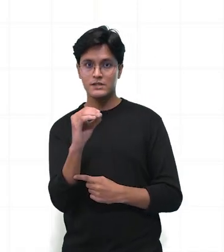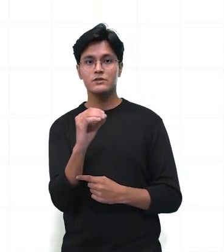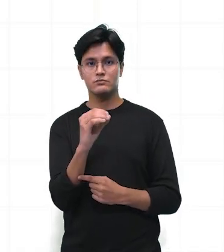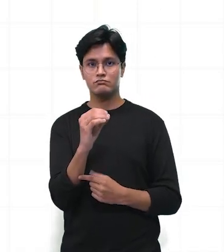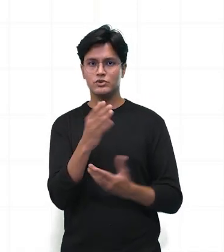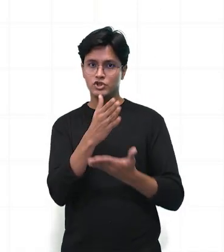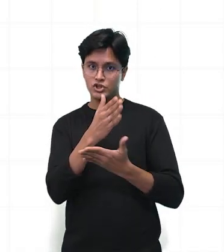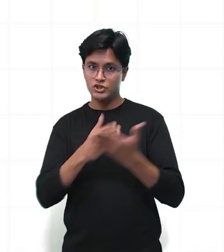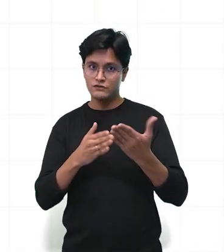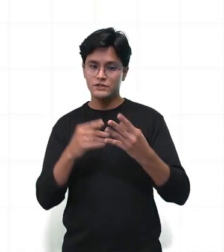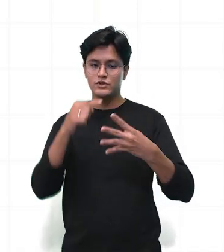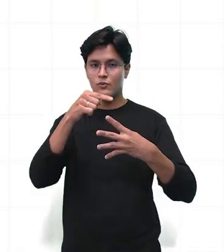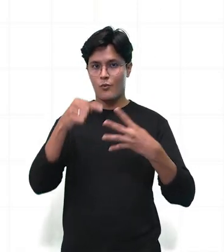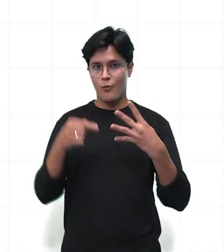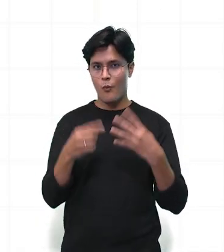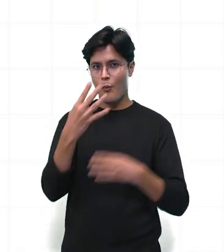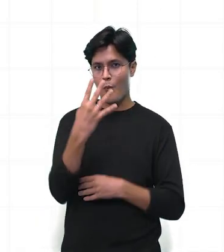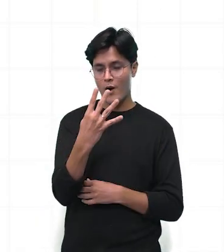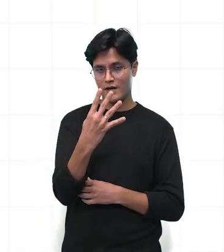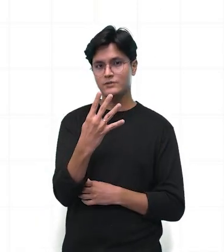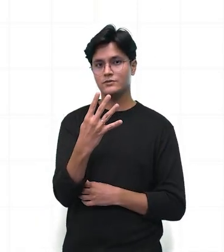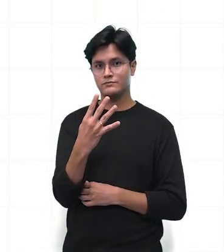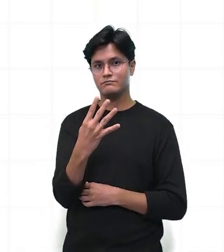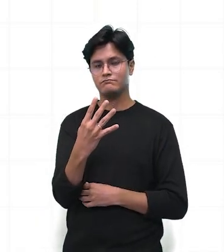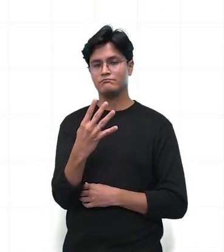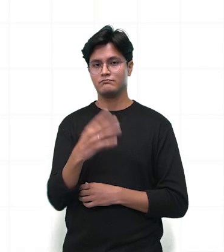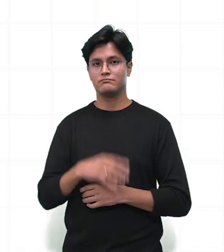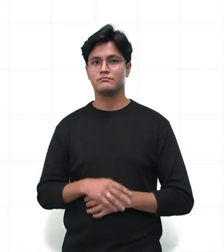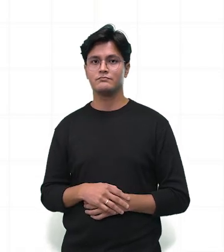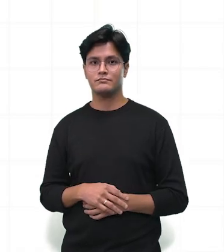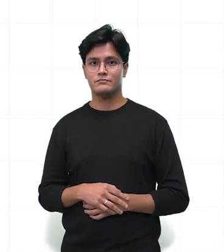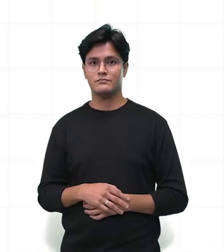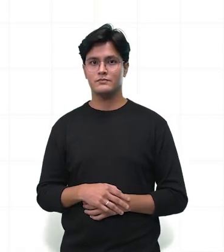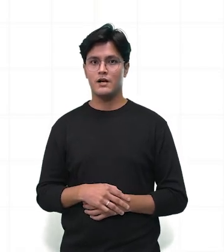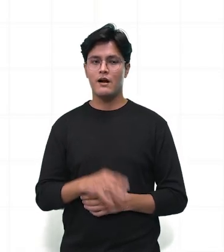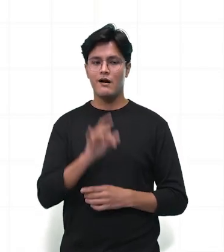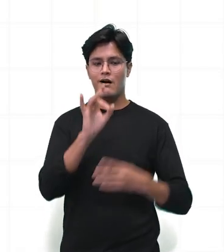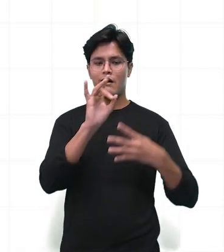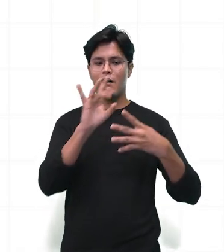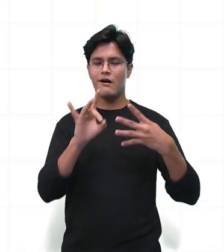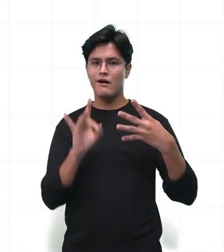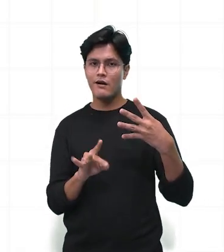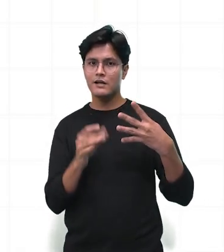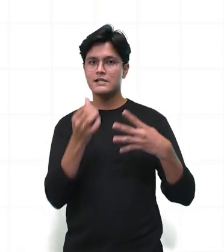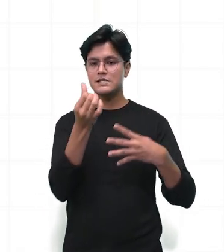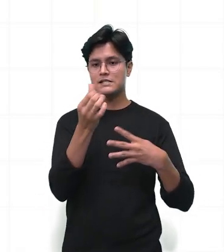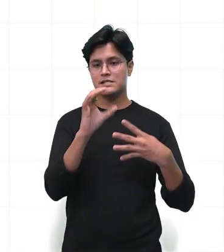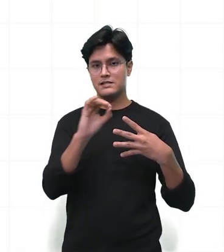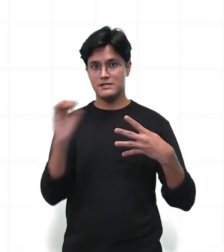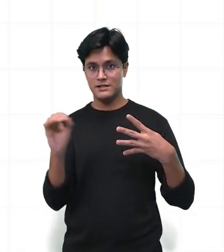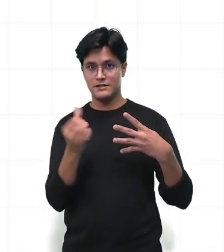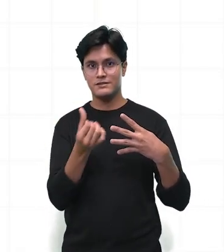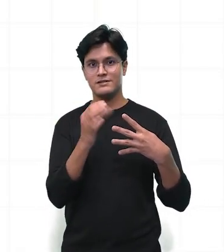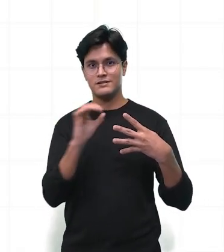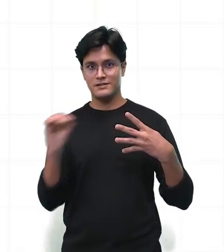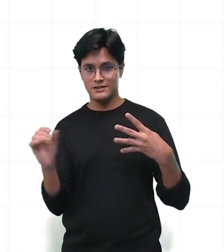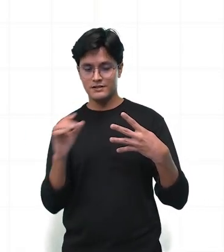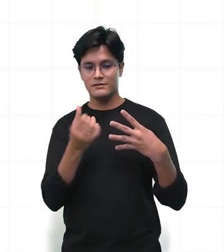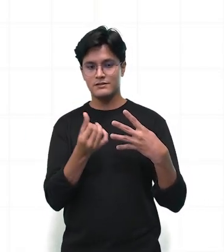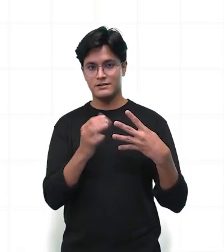partes de 600. Quando você junta essas 4 partes, você volta a ter os